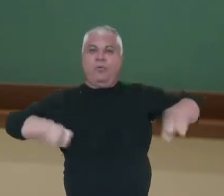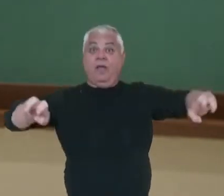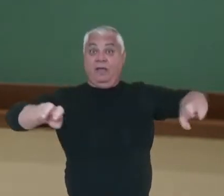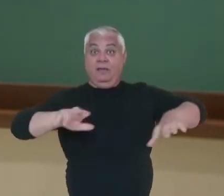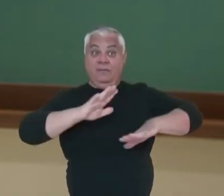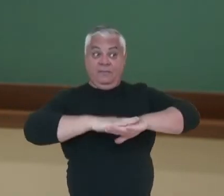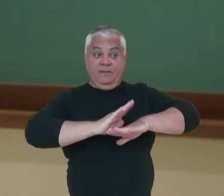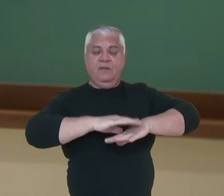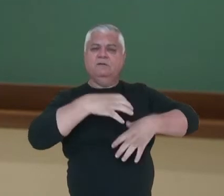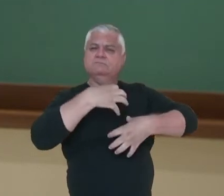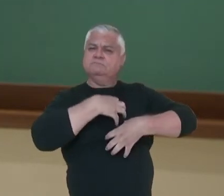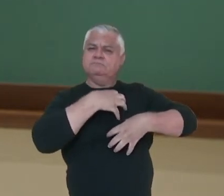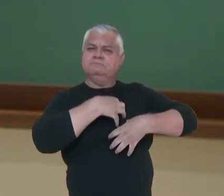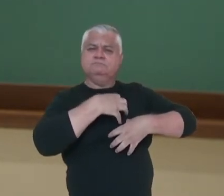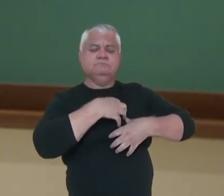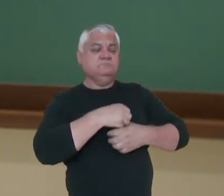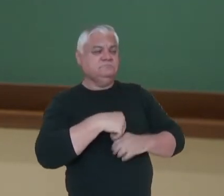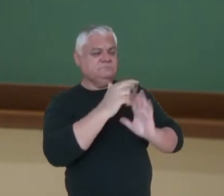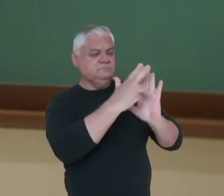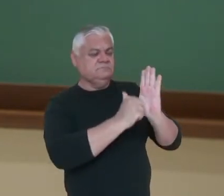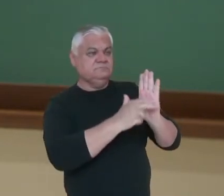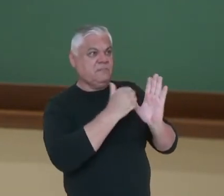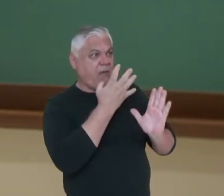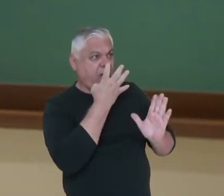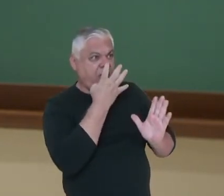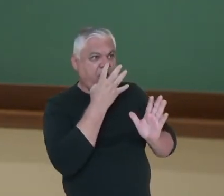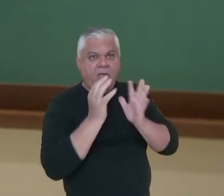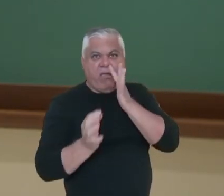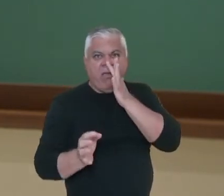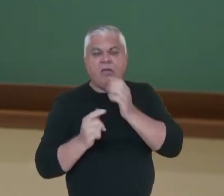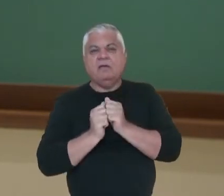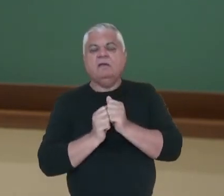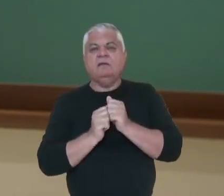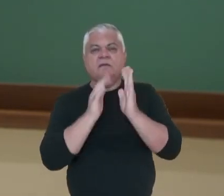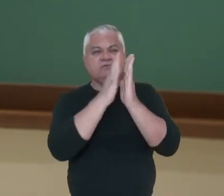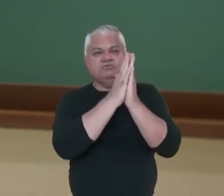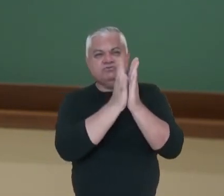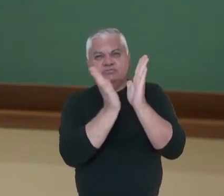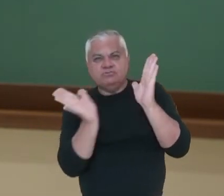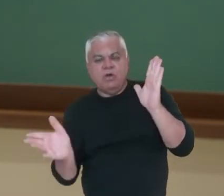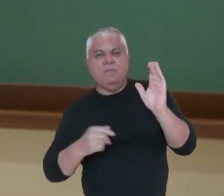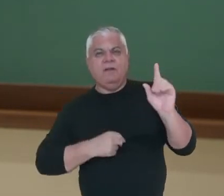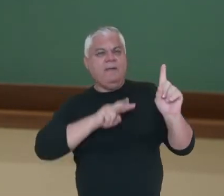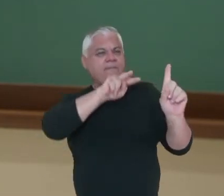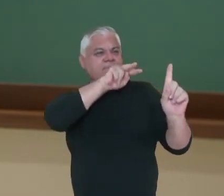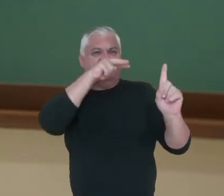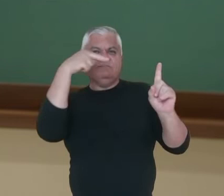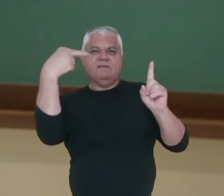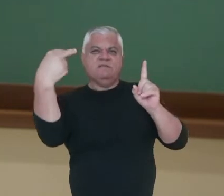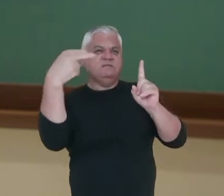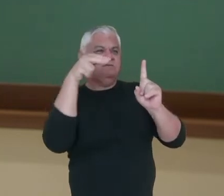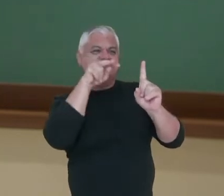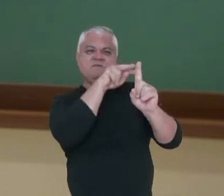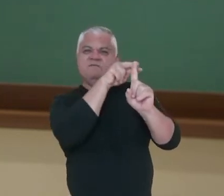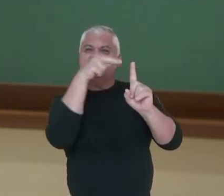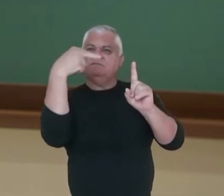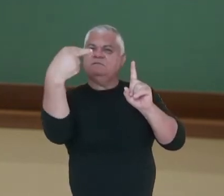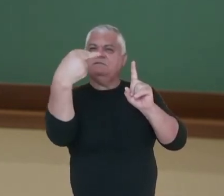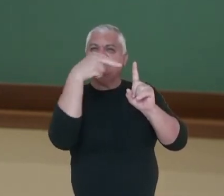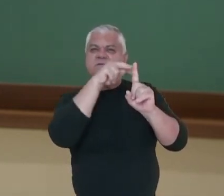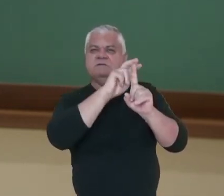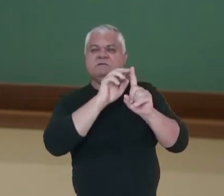acadêmicos, eles usam as regras acadêmicas. Qual que é a regra acadêmica? Luz, sombra, perspectiva, o que mais?